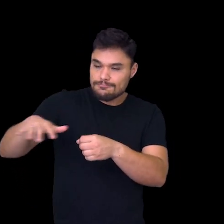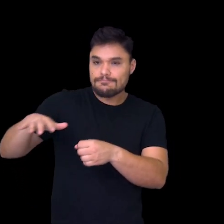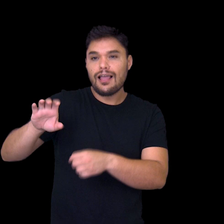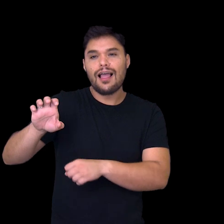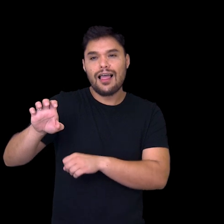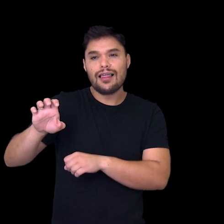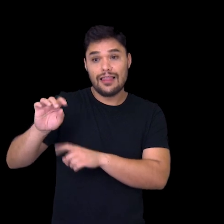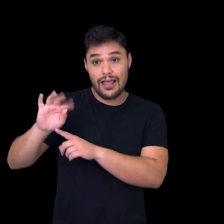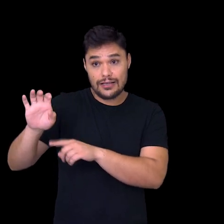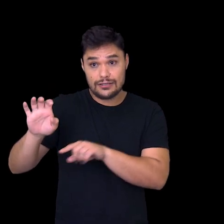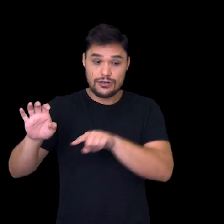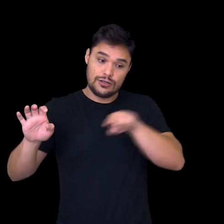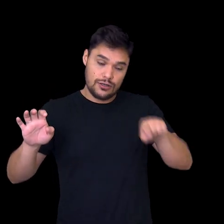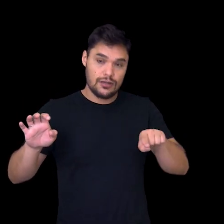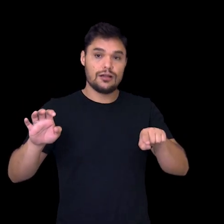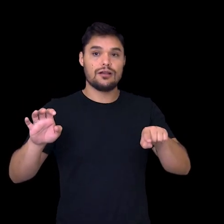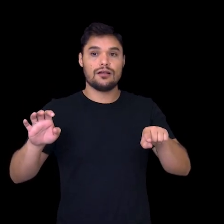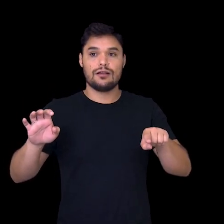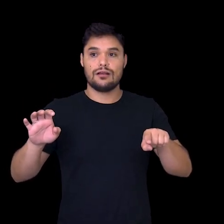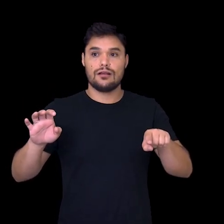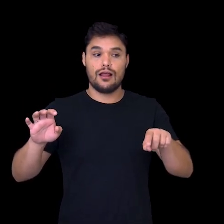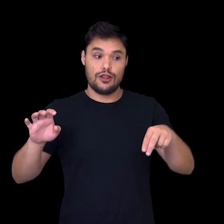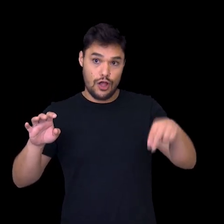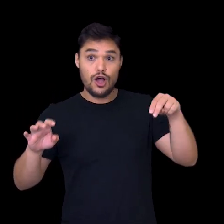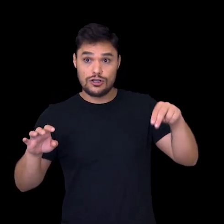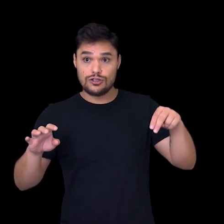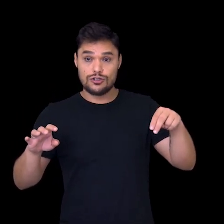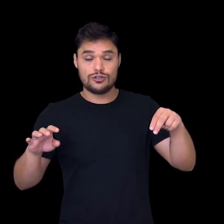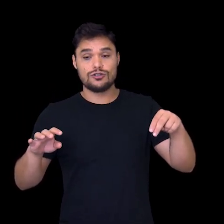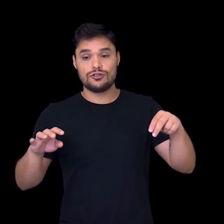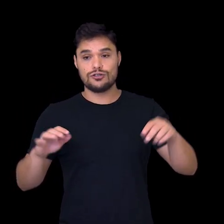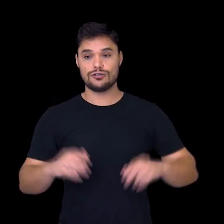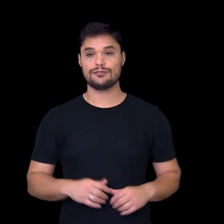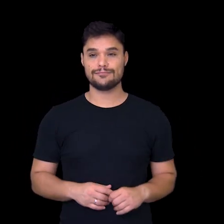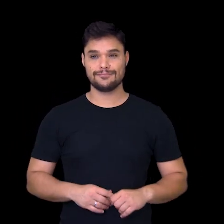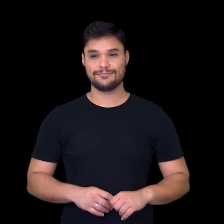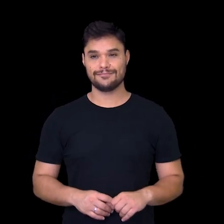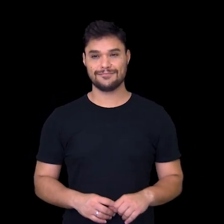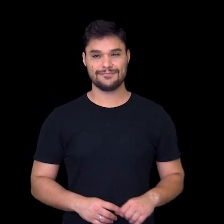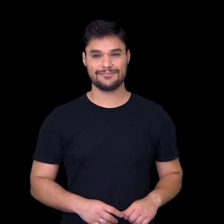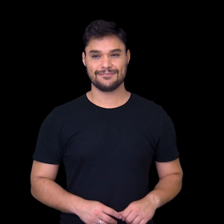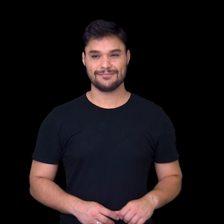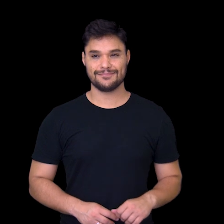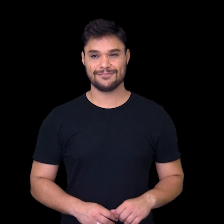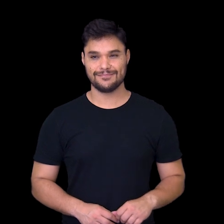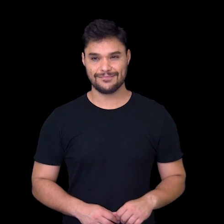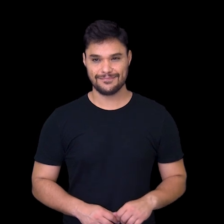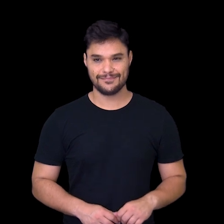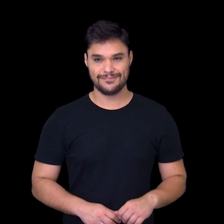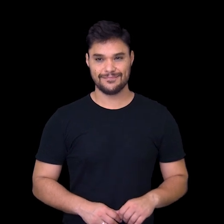a oeste, não é isso? E Planaltina mais a norte, né? Quase...